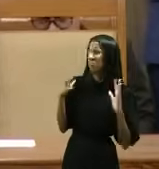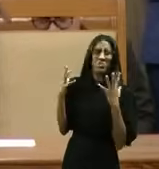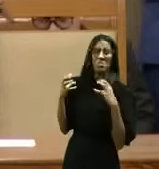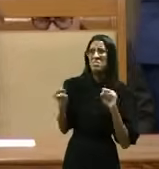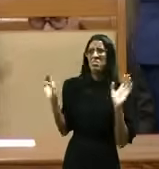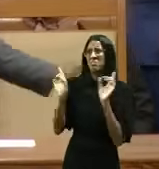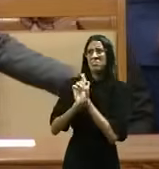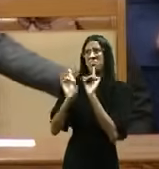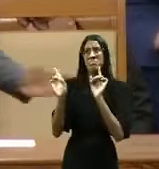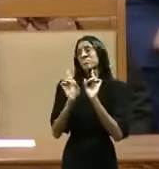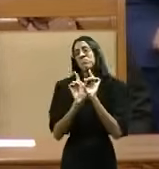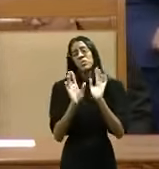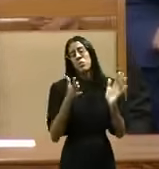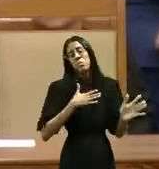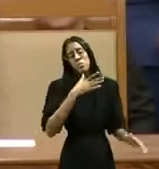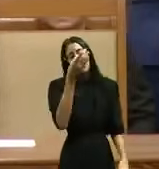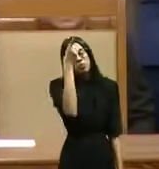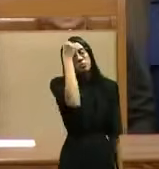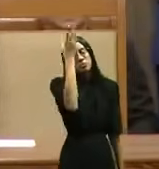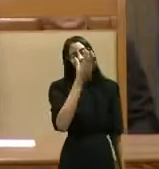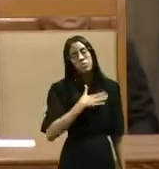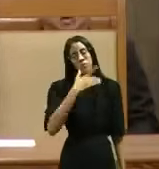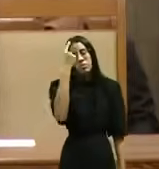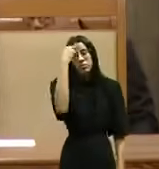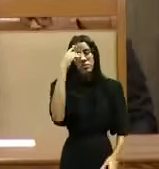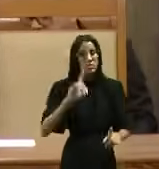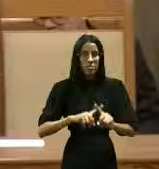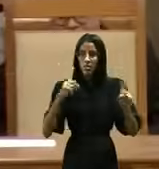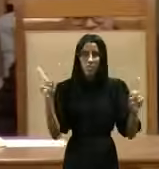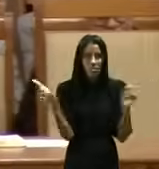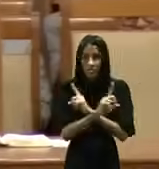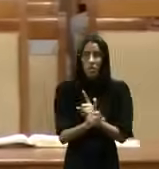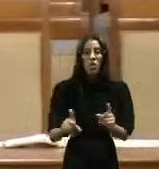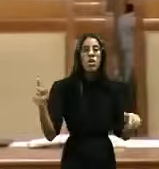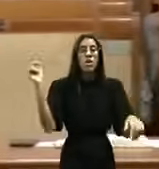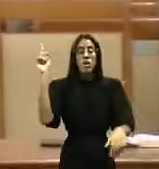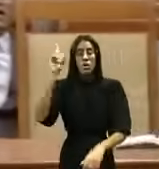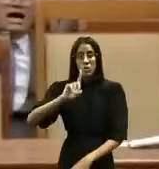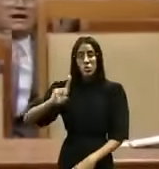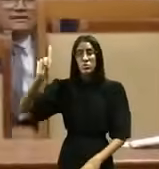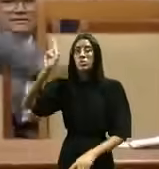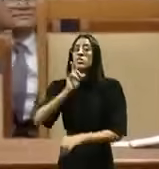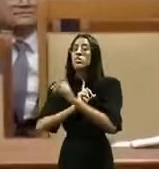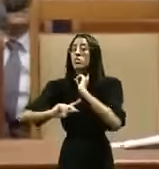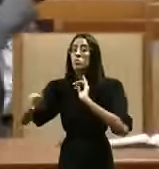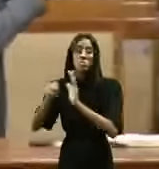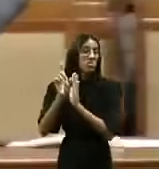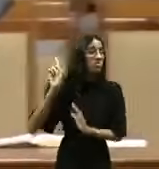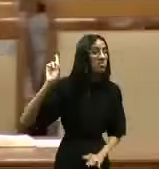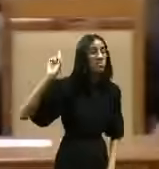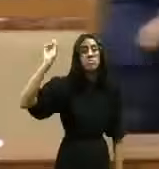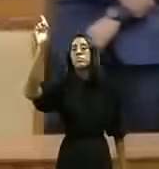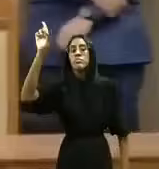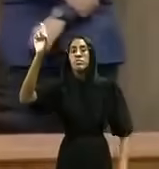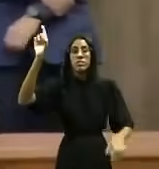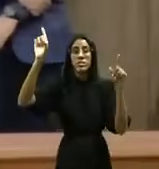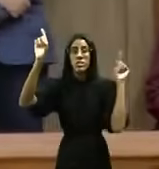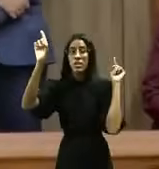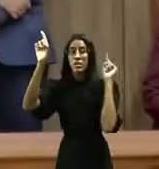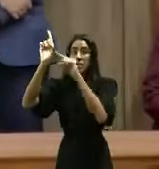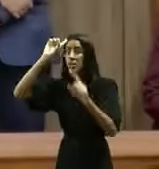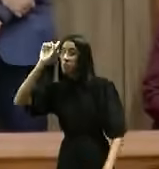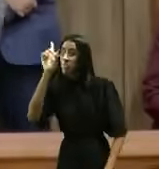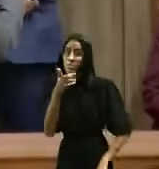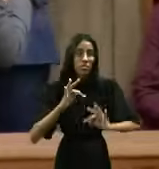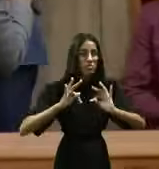quer não é como tu pensa é do jeito do que ele quer e da forma que ele quer o vento soa onde